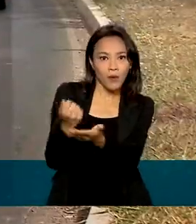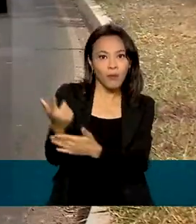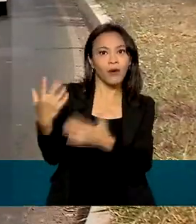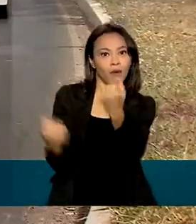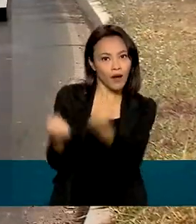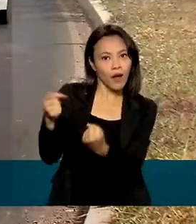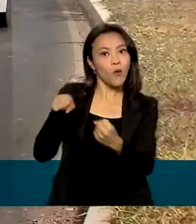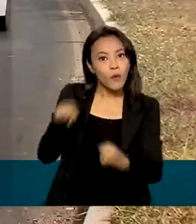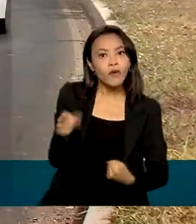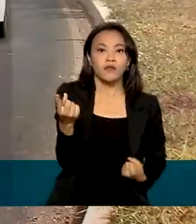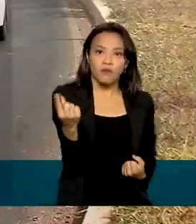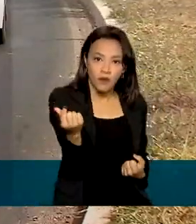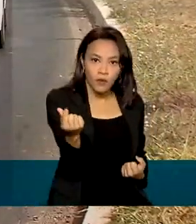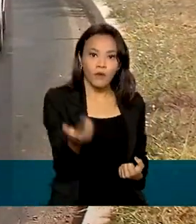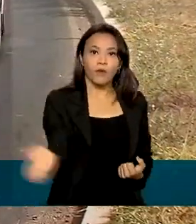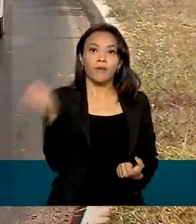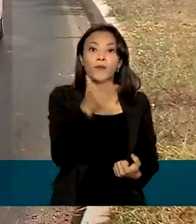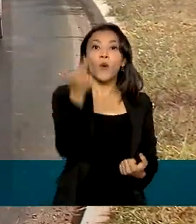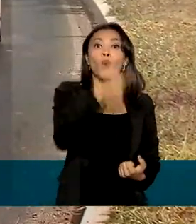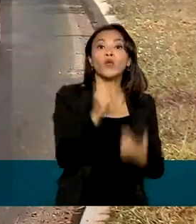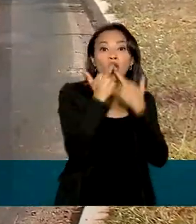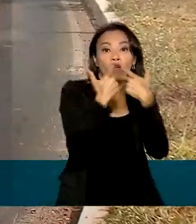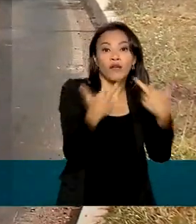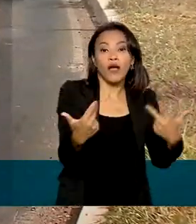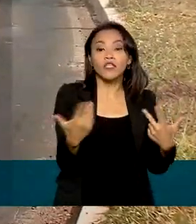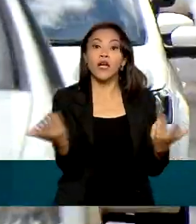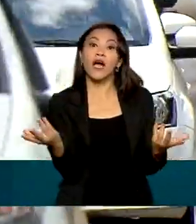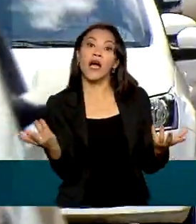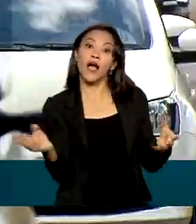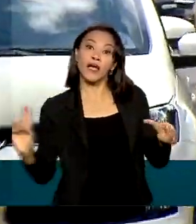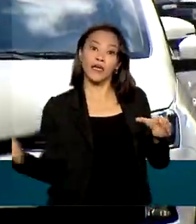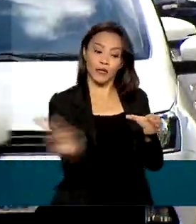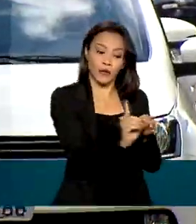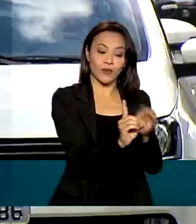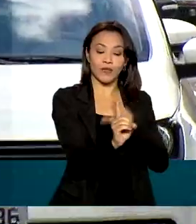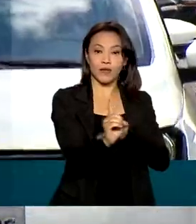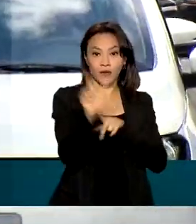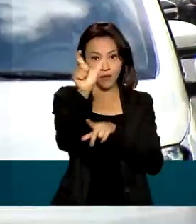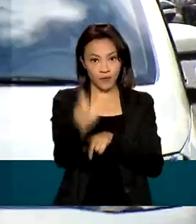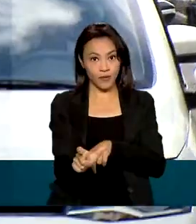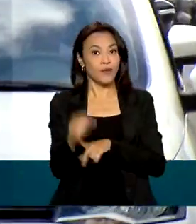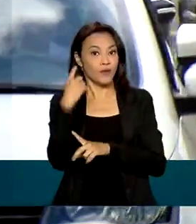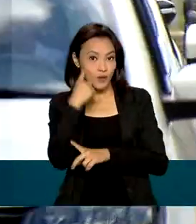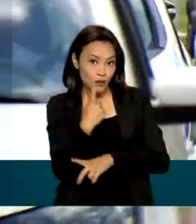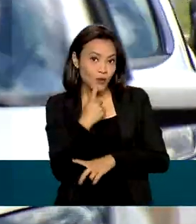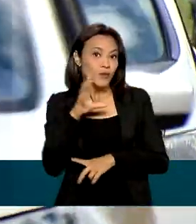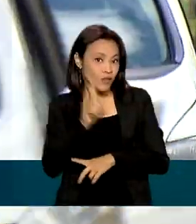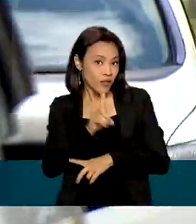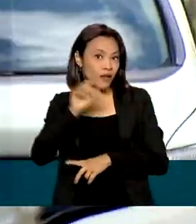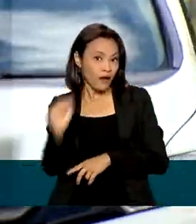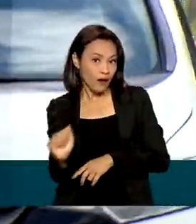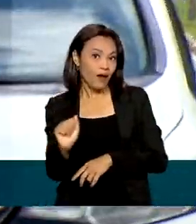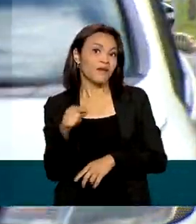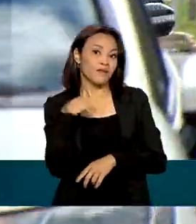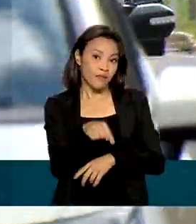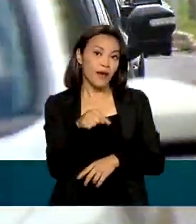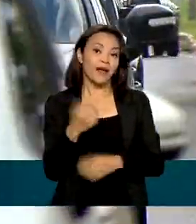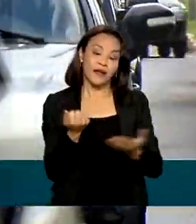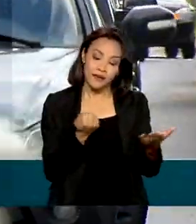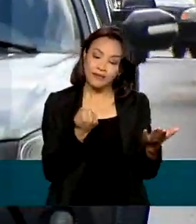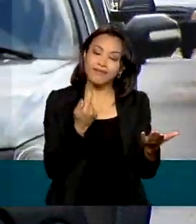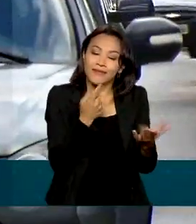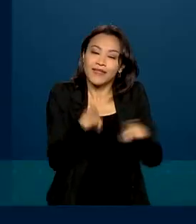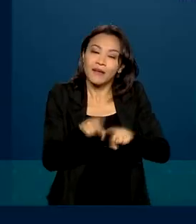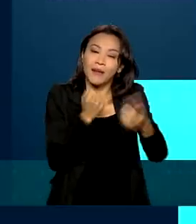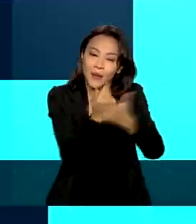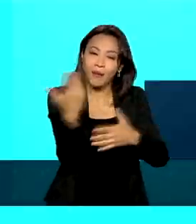Outra novidade é a inclusão de pessoas com deficiência auditiva entre os beneficiários da isenção